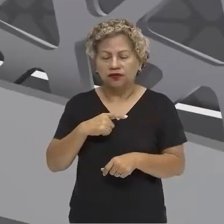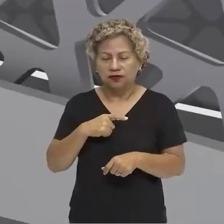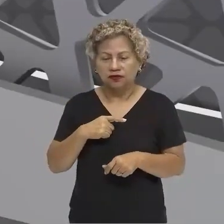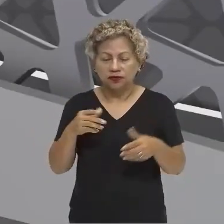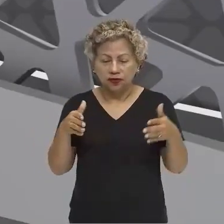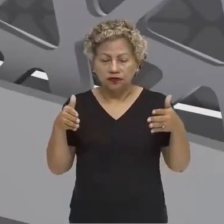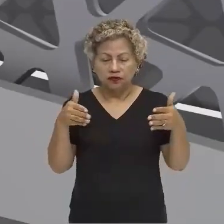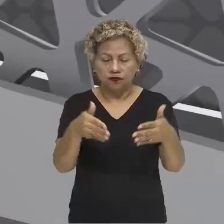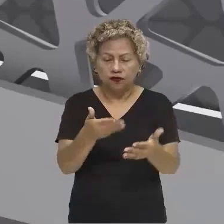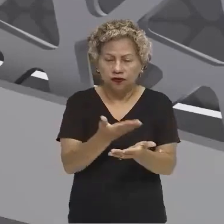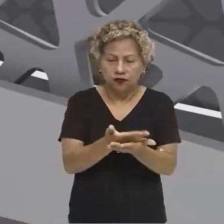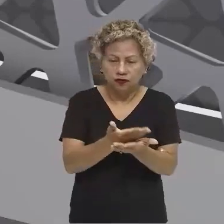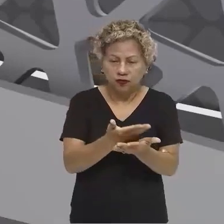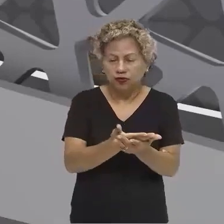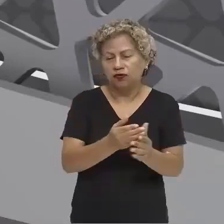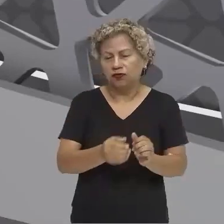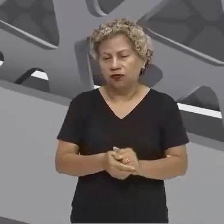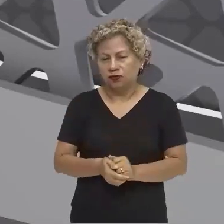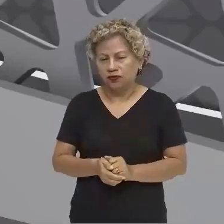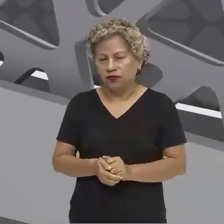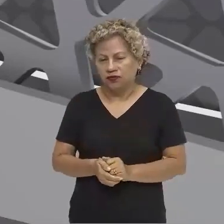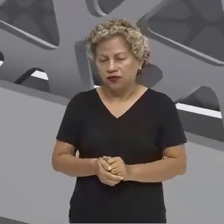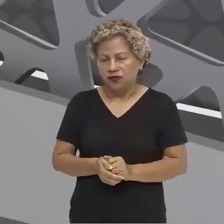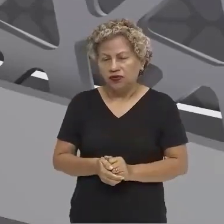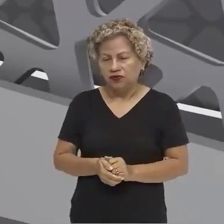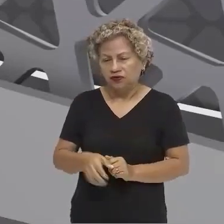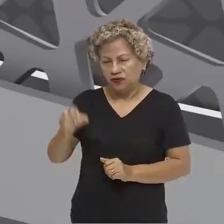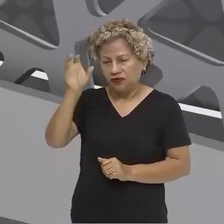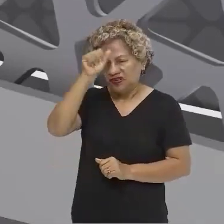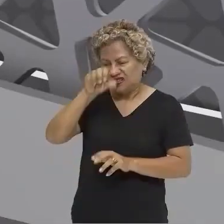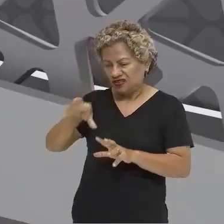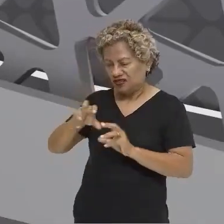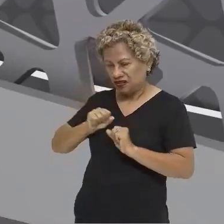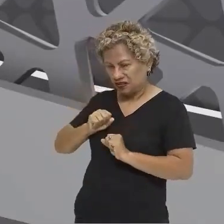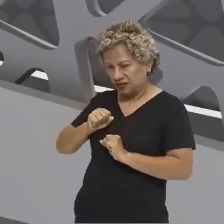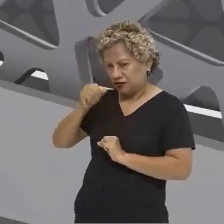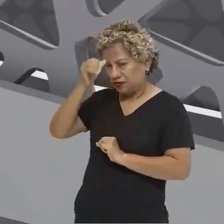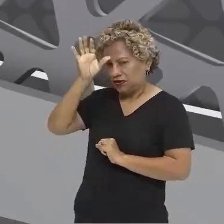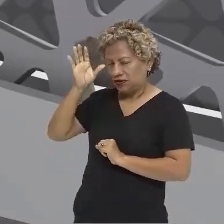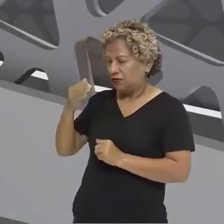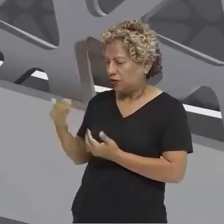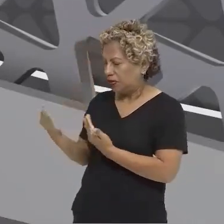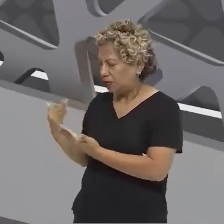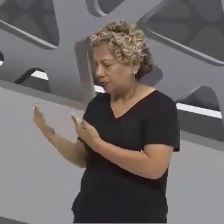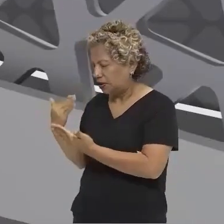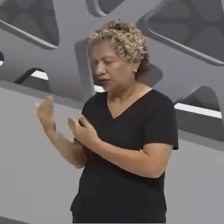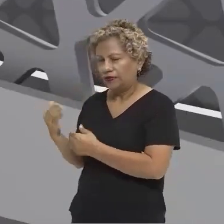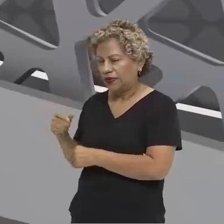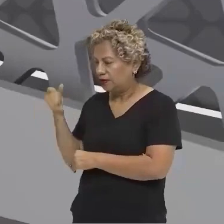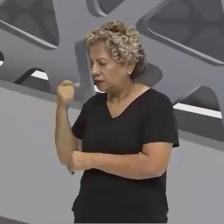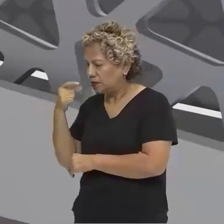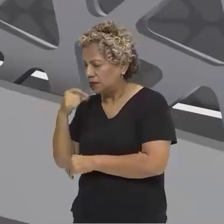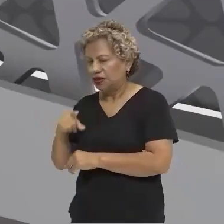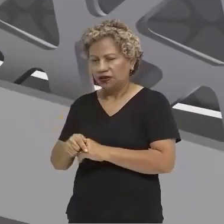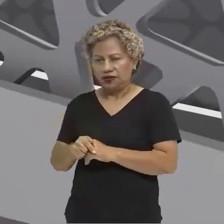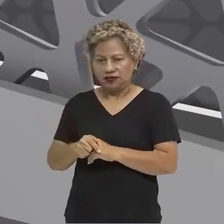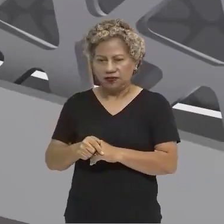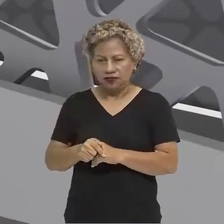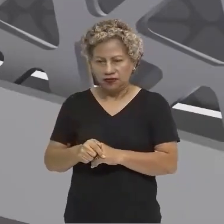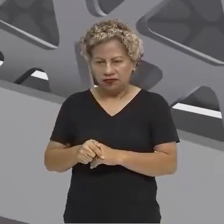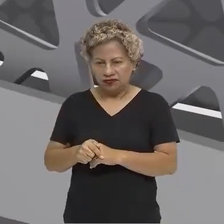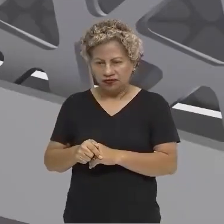foco. Eu não vou aprender conversando, fazendo piadinha, ficar deitado na cadeira, fazendo que está